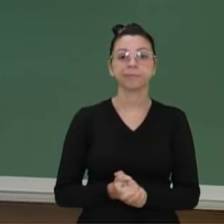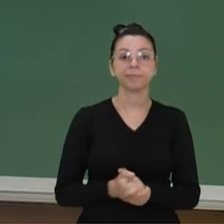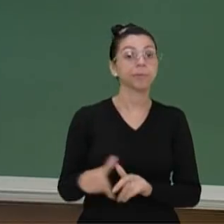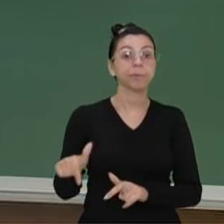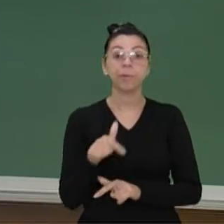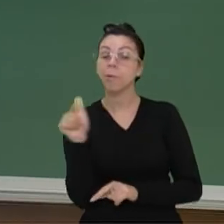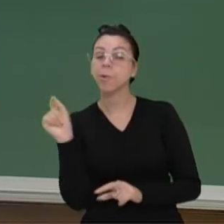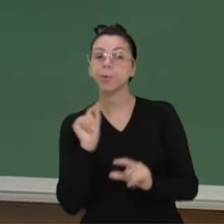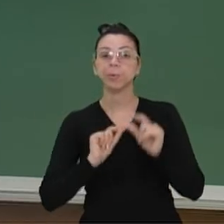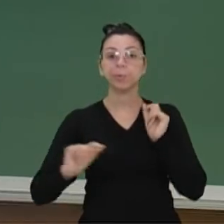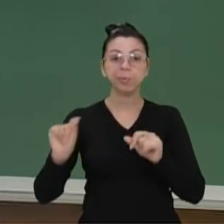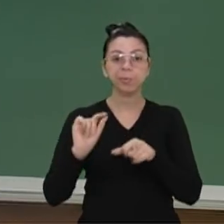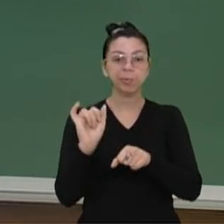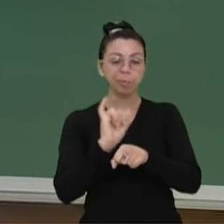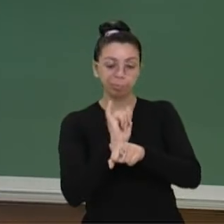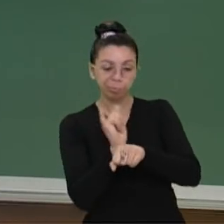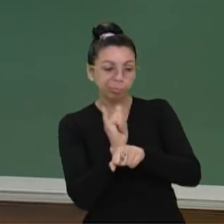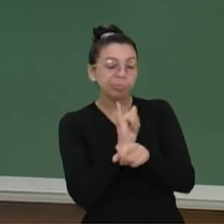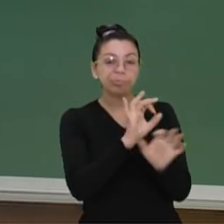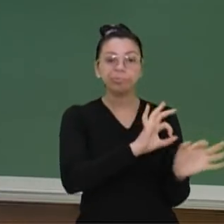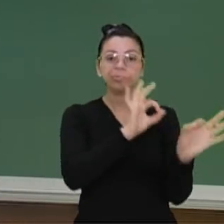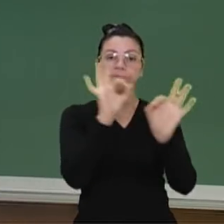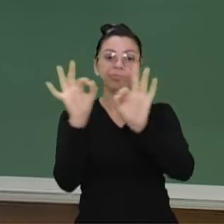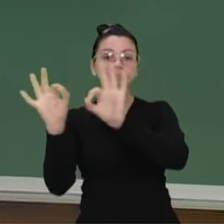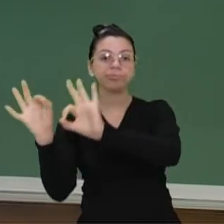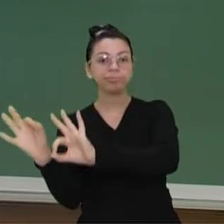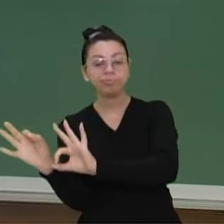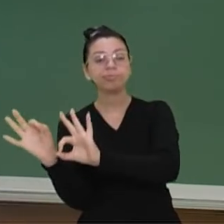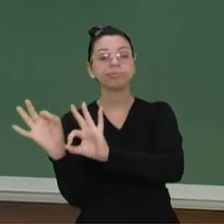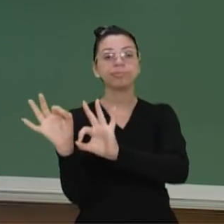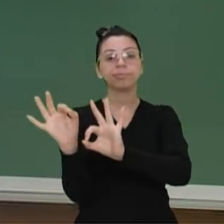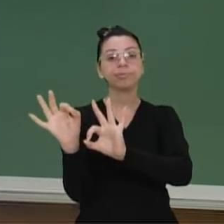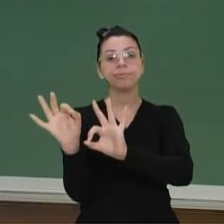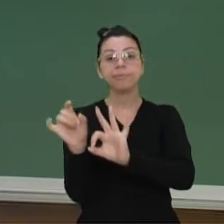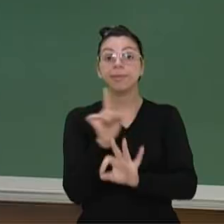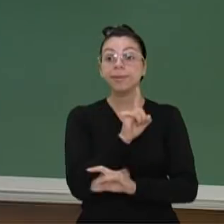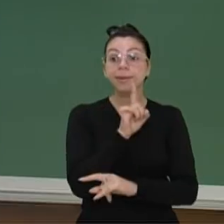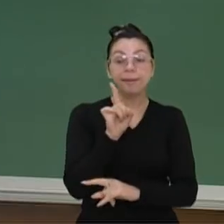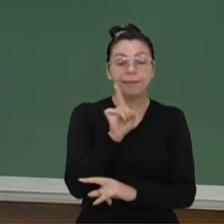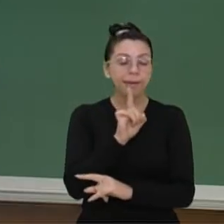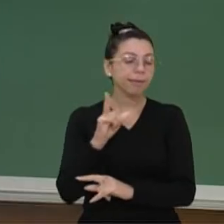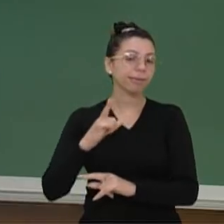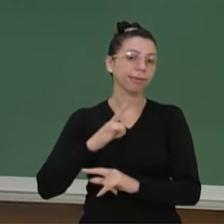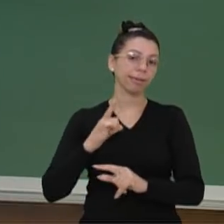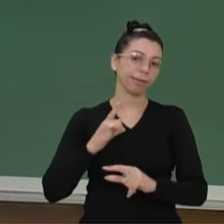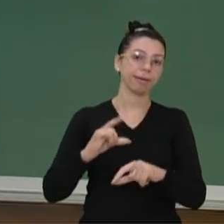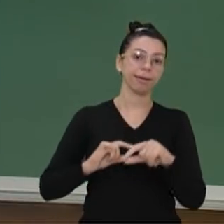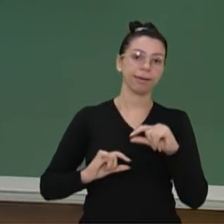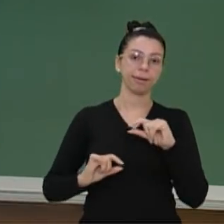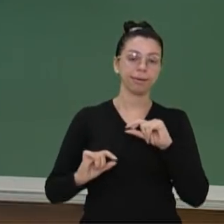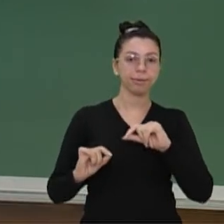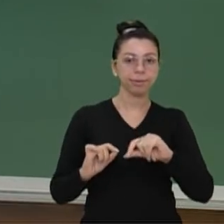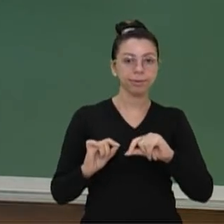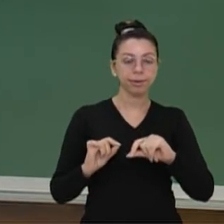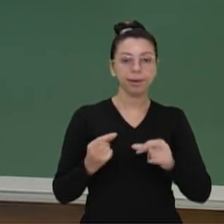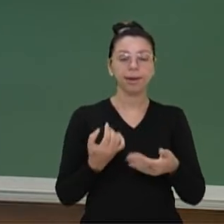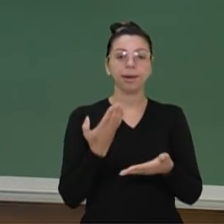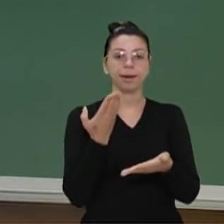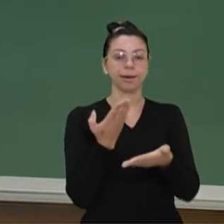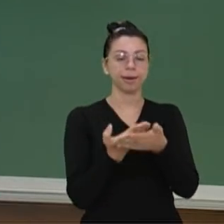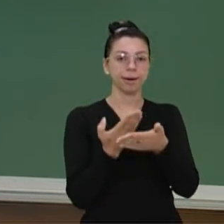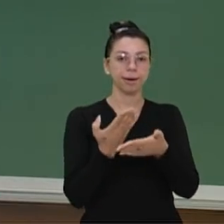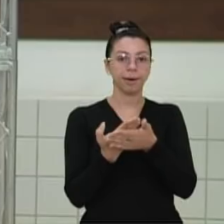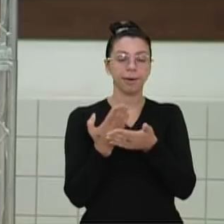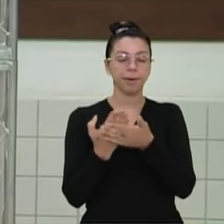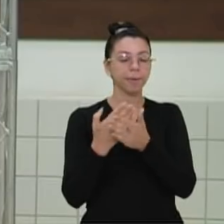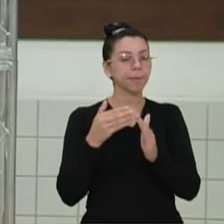se você está pelo YouTube, está acompanhando as aulas, lá tem todas as aulas que a gente já gravou até